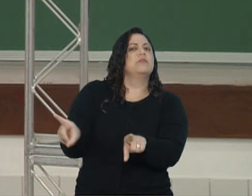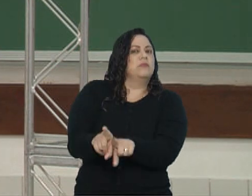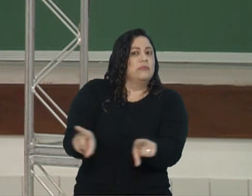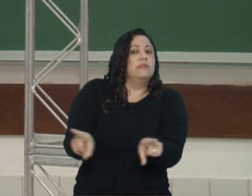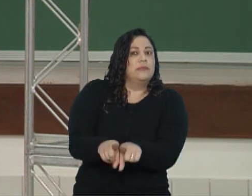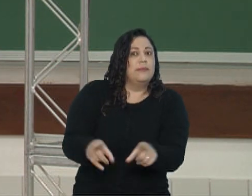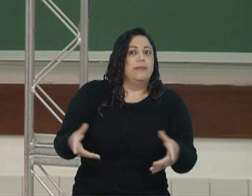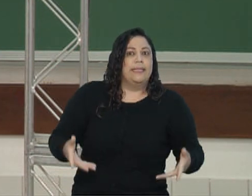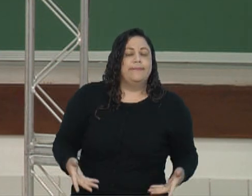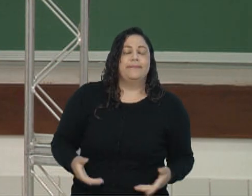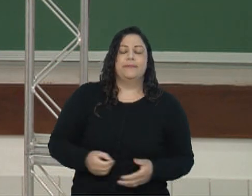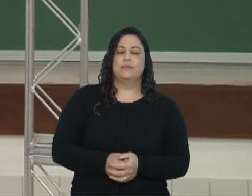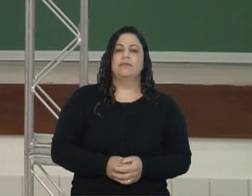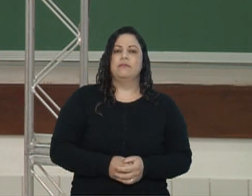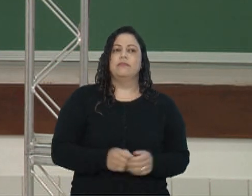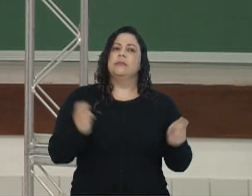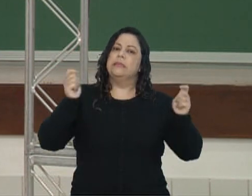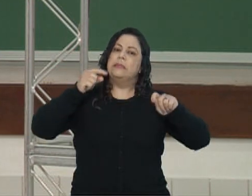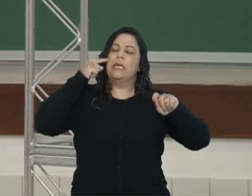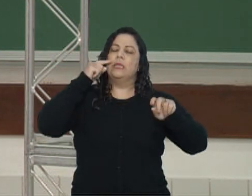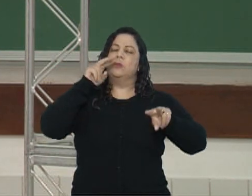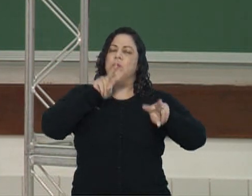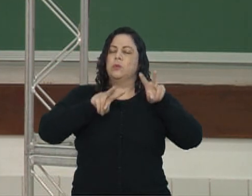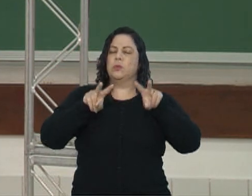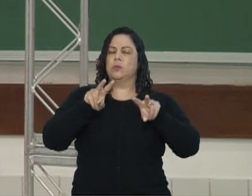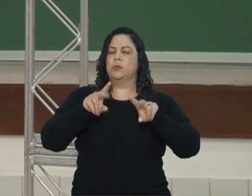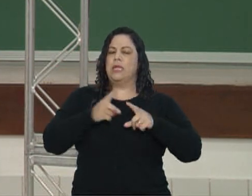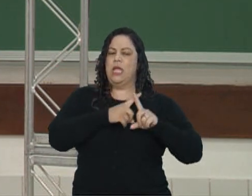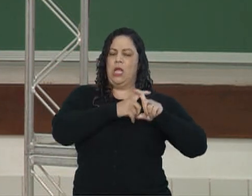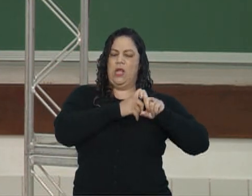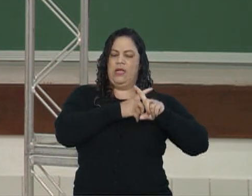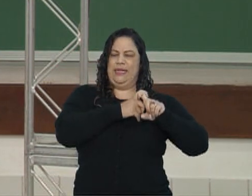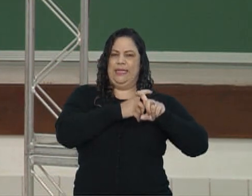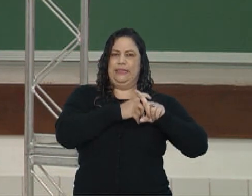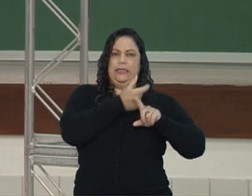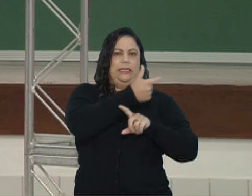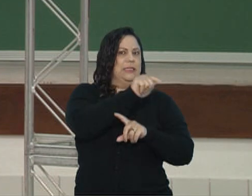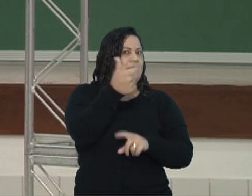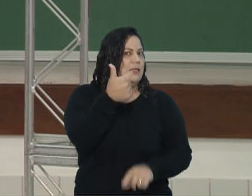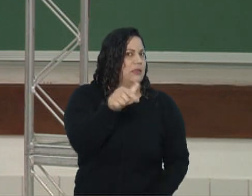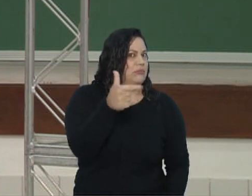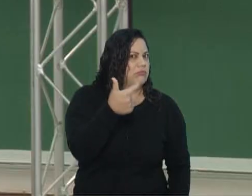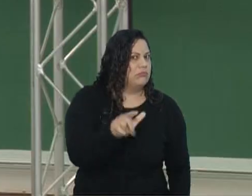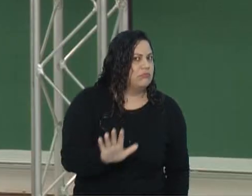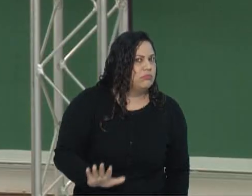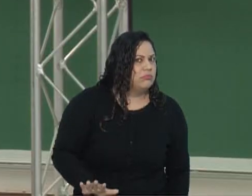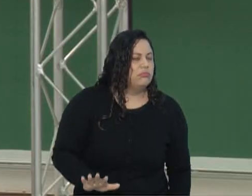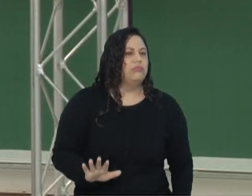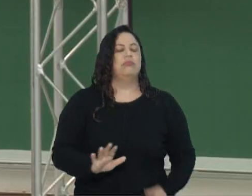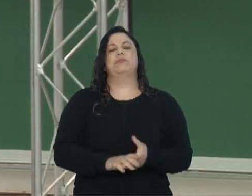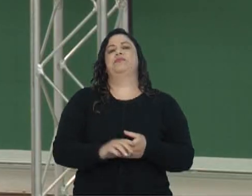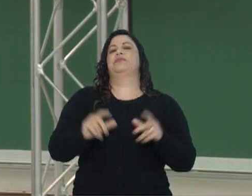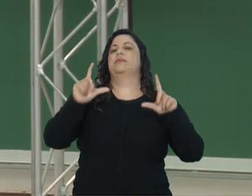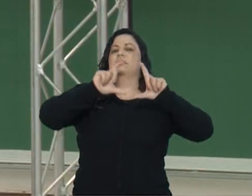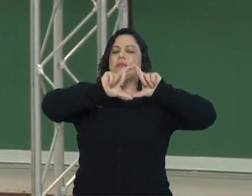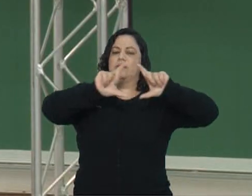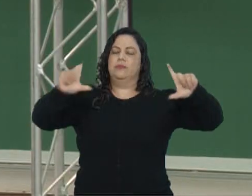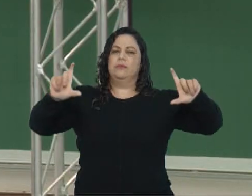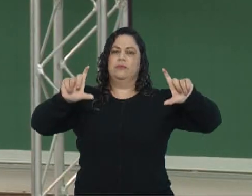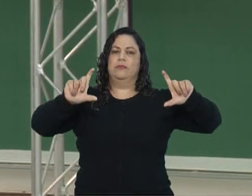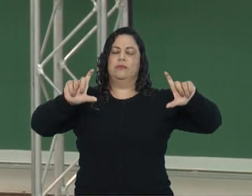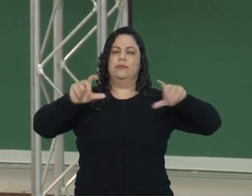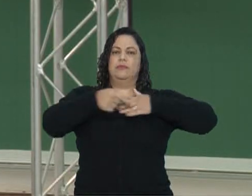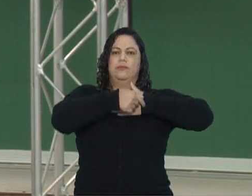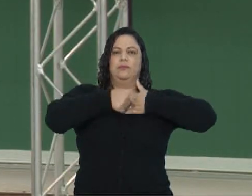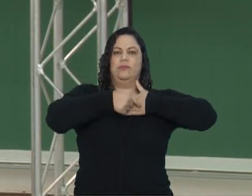Que era uma visão que aqui, já nesse regime nazista, não existia. Muito pelo contrário. Tá? Essa é uma frase de Hannah Arendt, tá? No